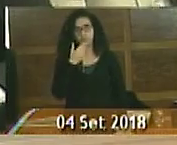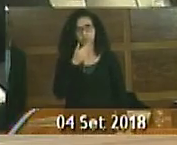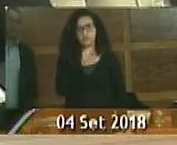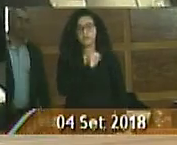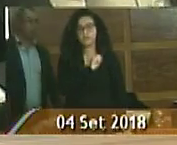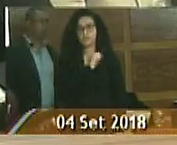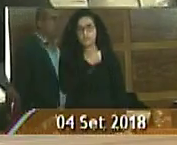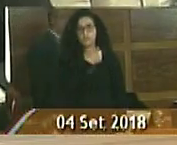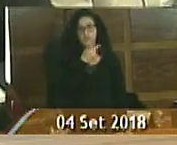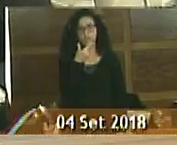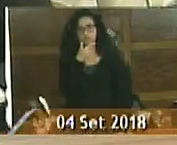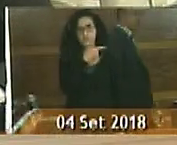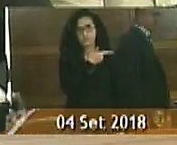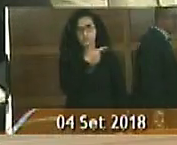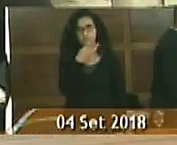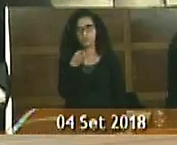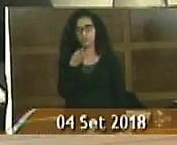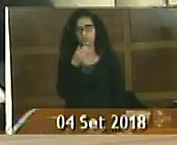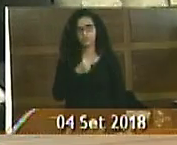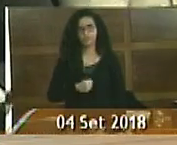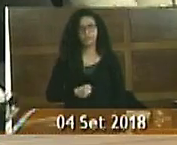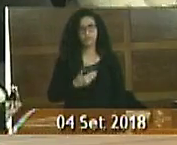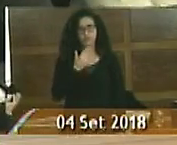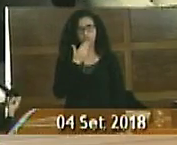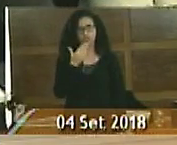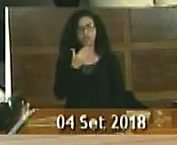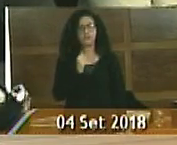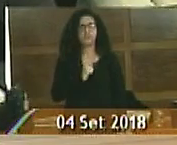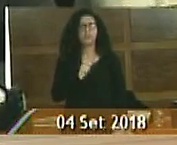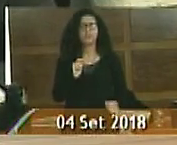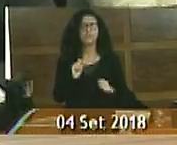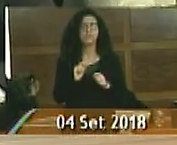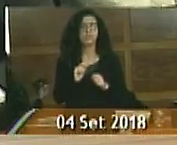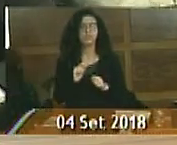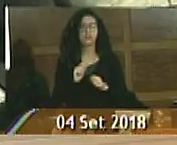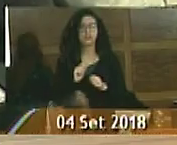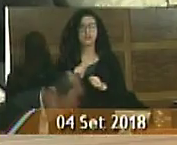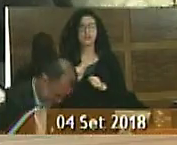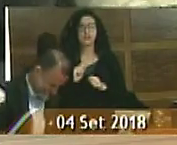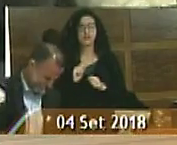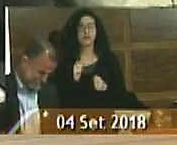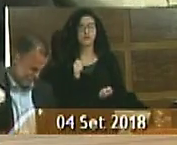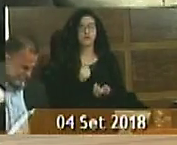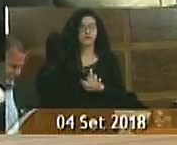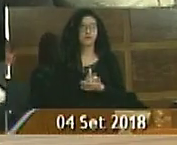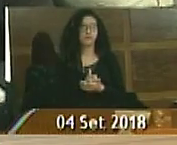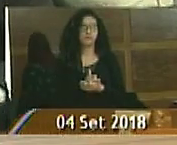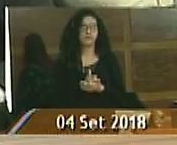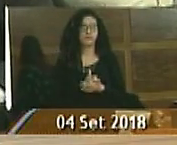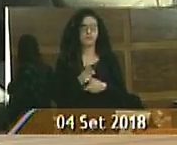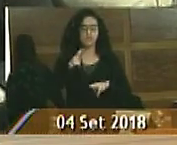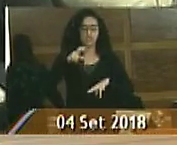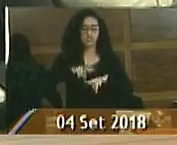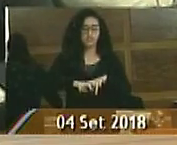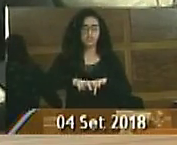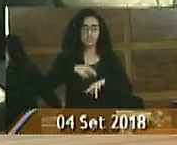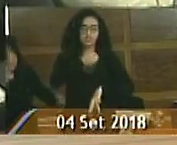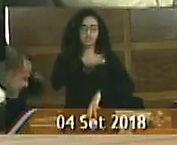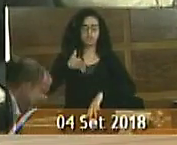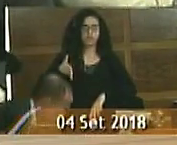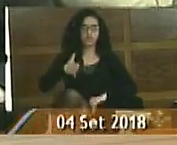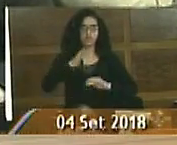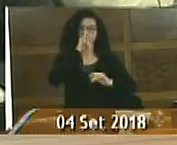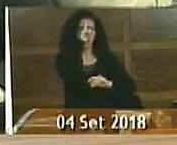Indicação 1223, providências cabíveis, aquisição de novas cadeiras para posto de saúde carioca, na